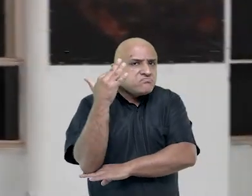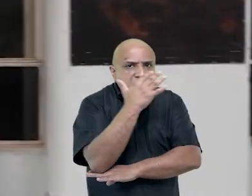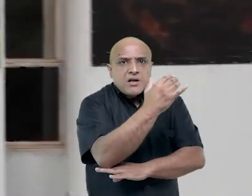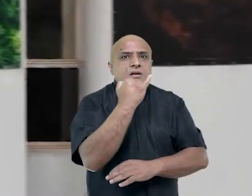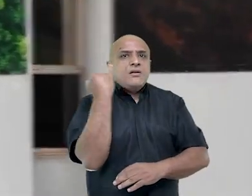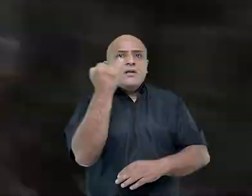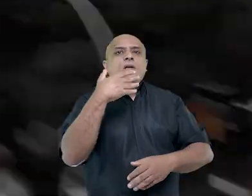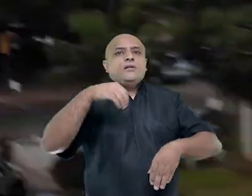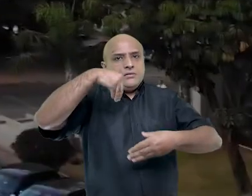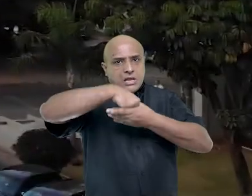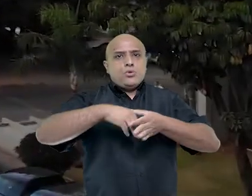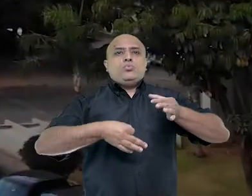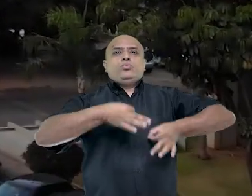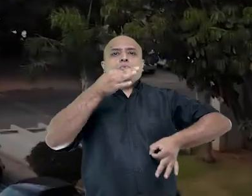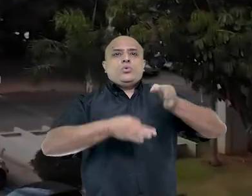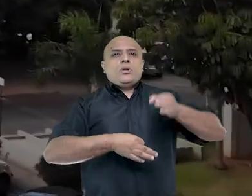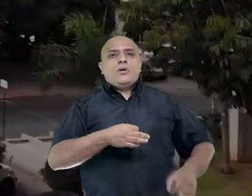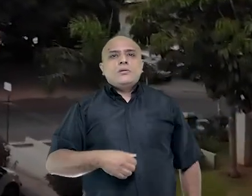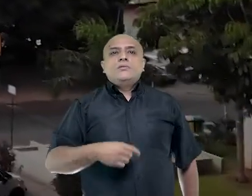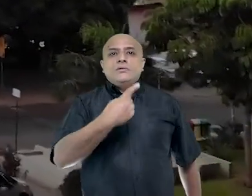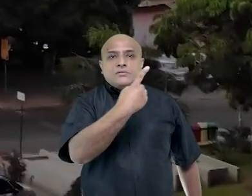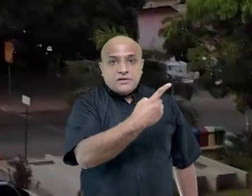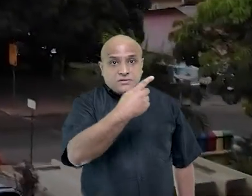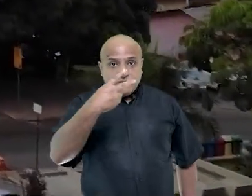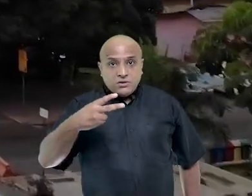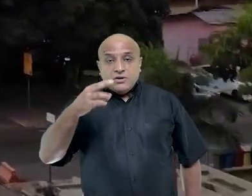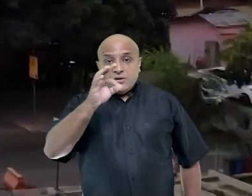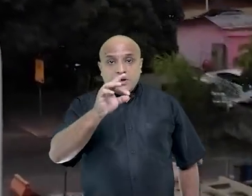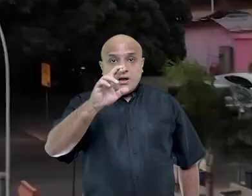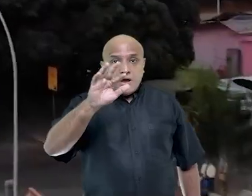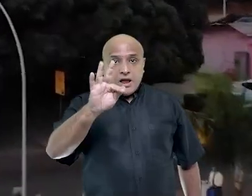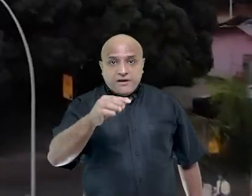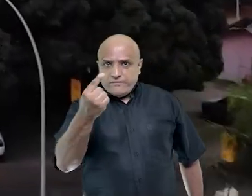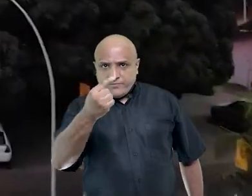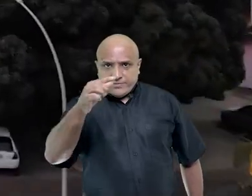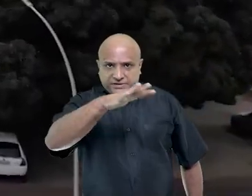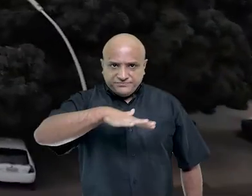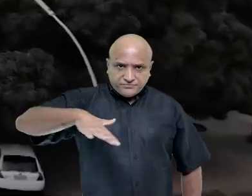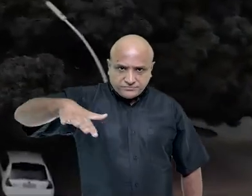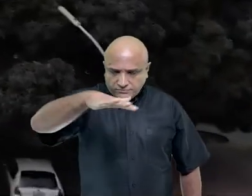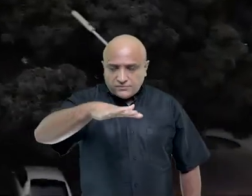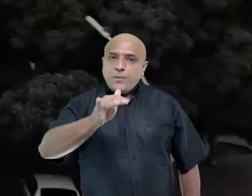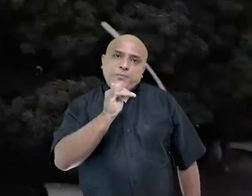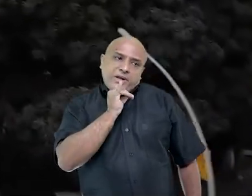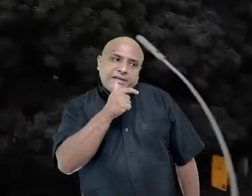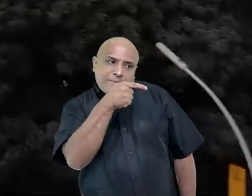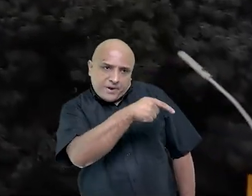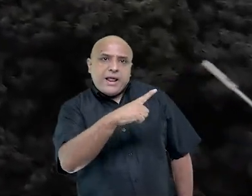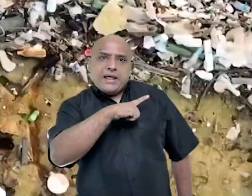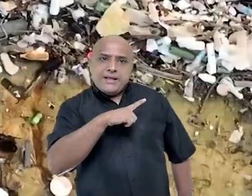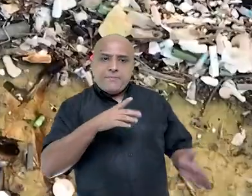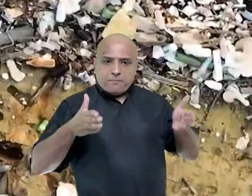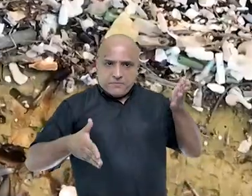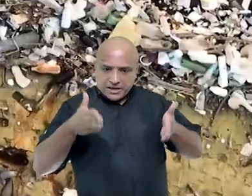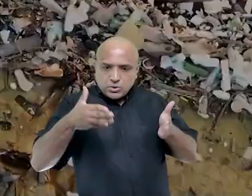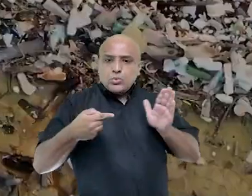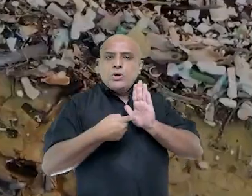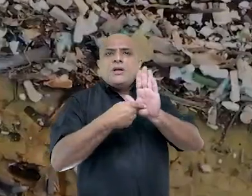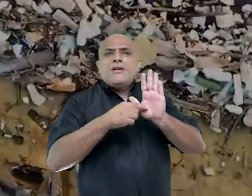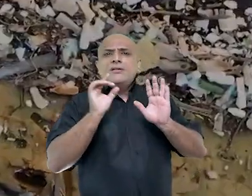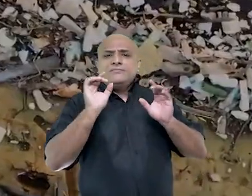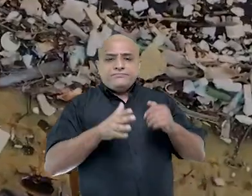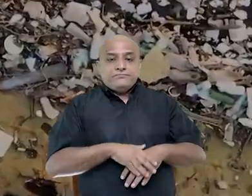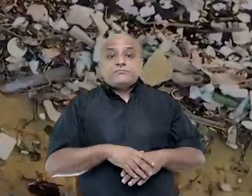nos tribunais. A 12ª turma do TRF da Primeira Região, por exemplo, nesse período, julgou mais